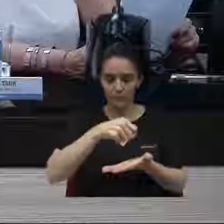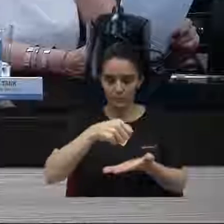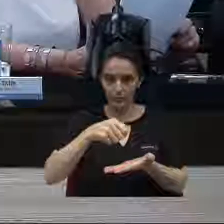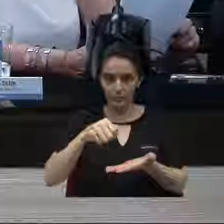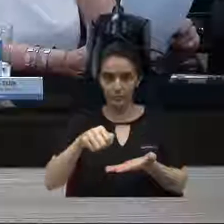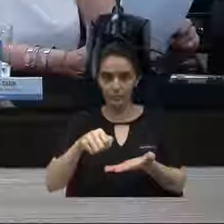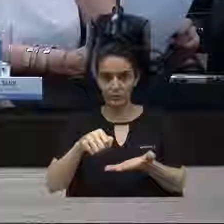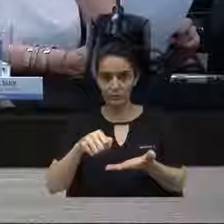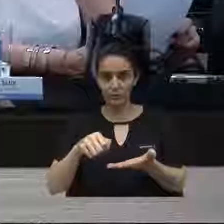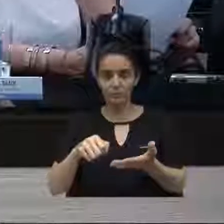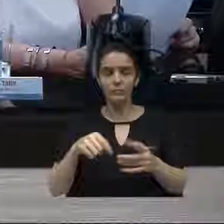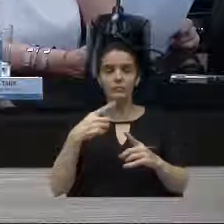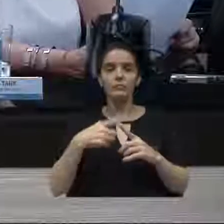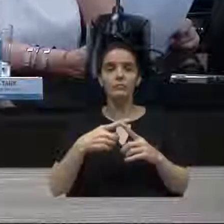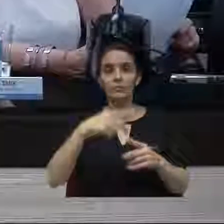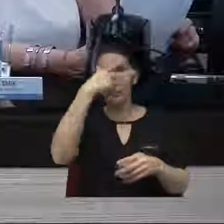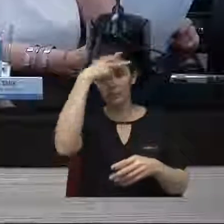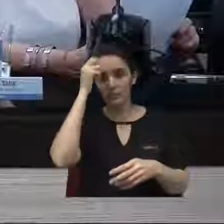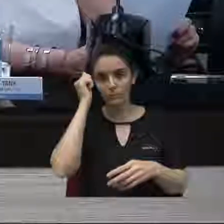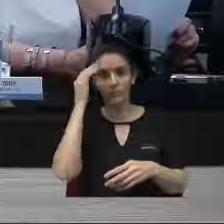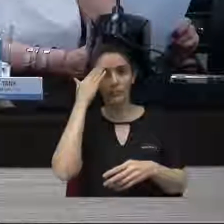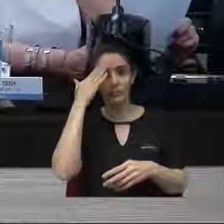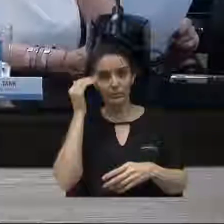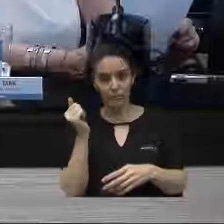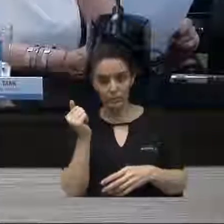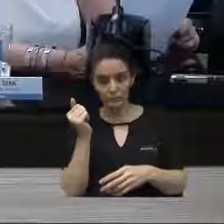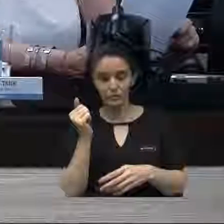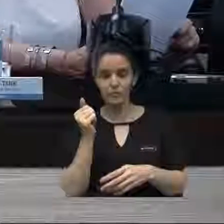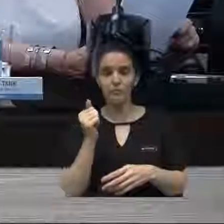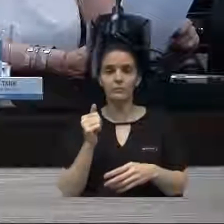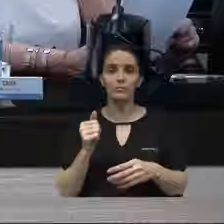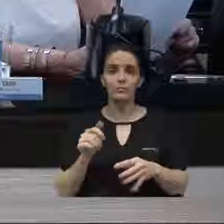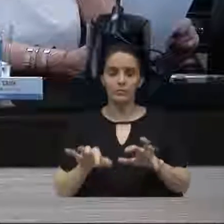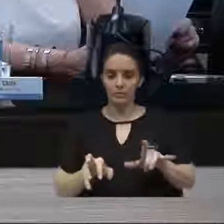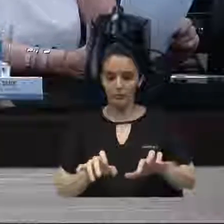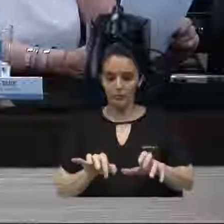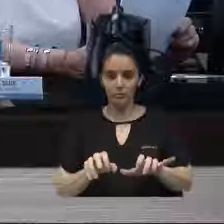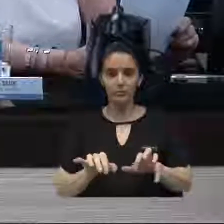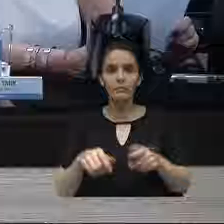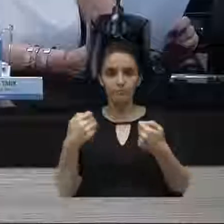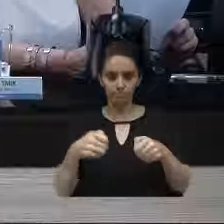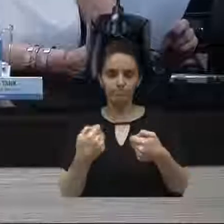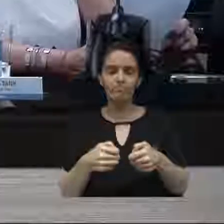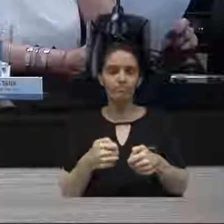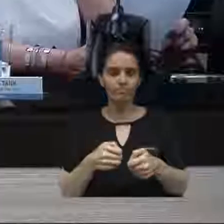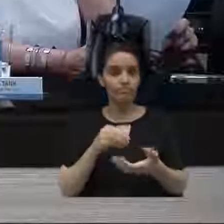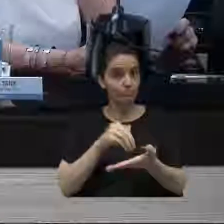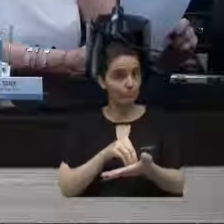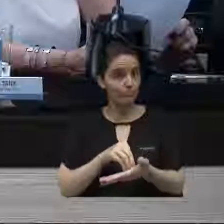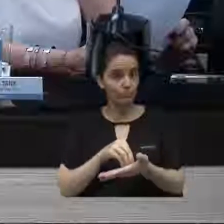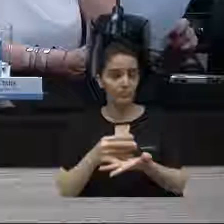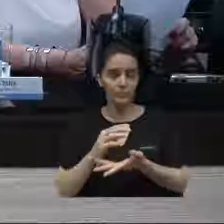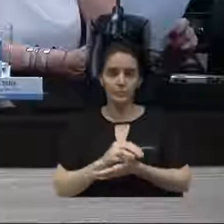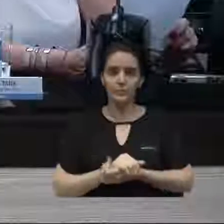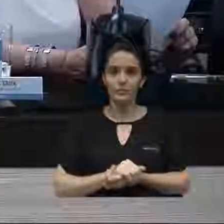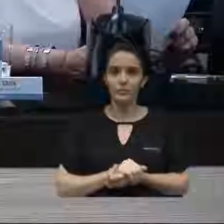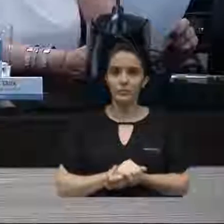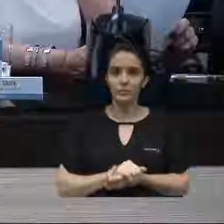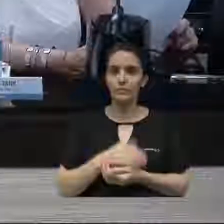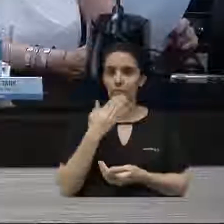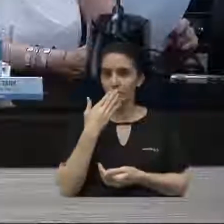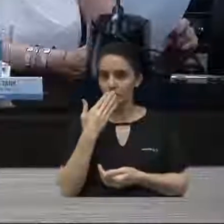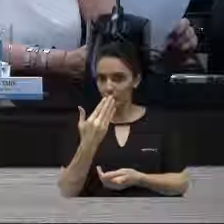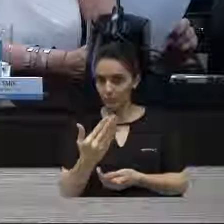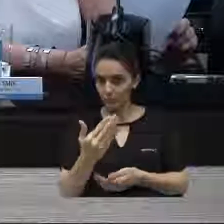do cruzamento de informações nos sistemas digitais de cadastro e georreferenciamento. Solicitamos